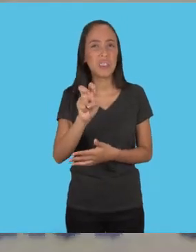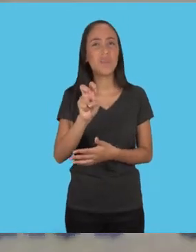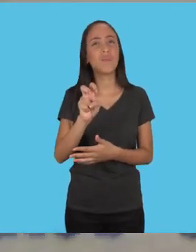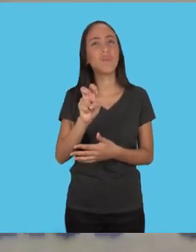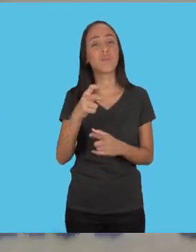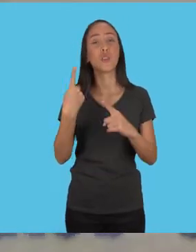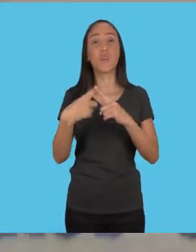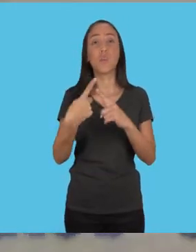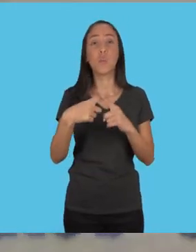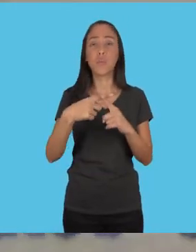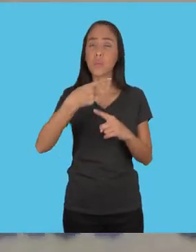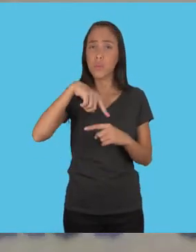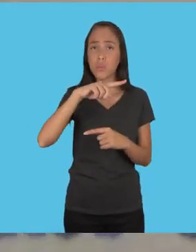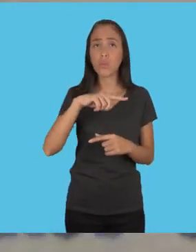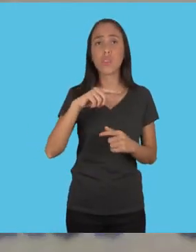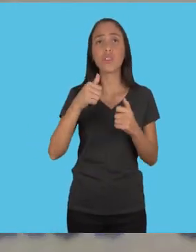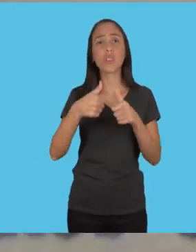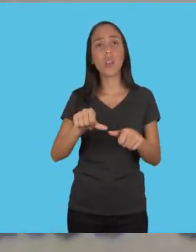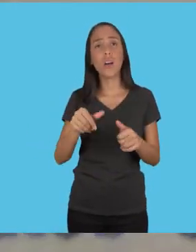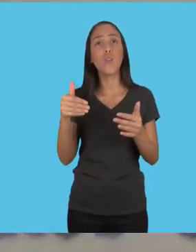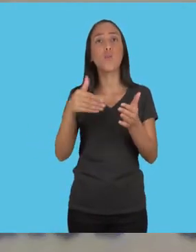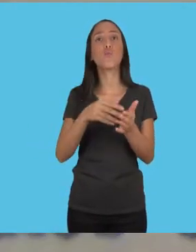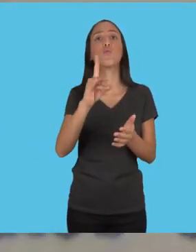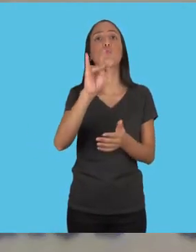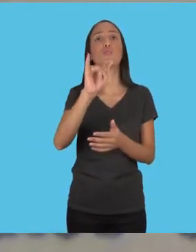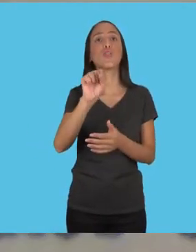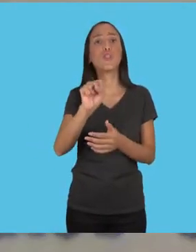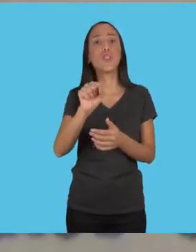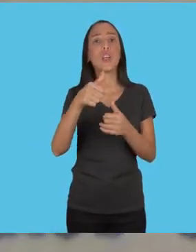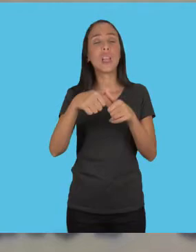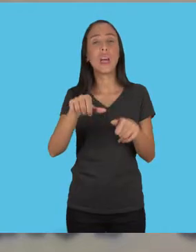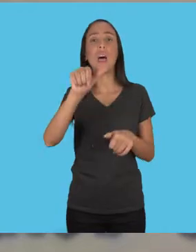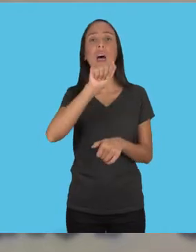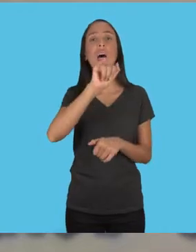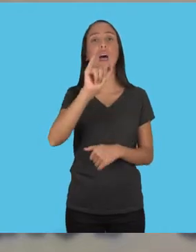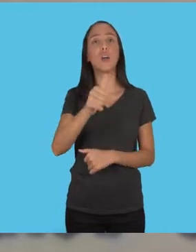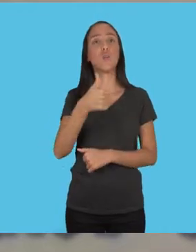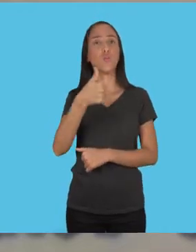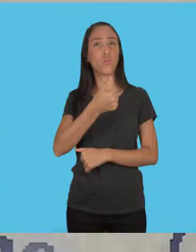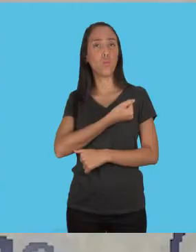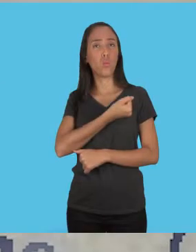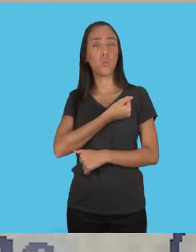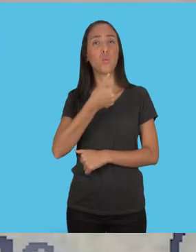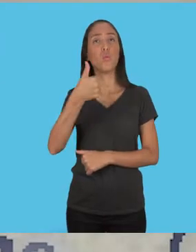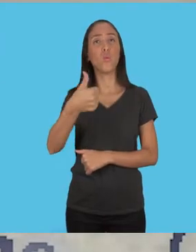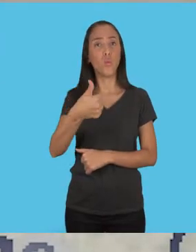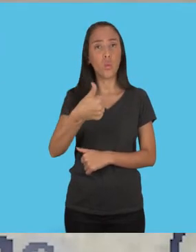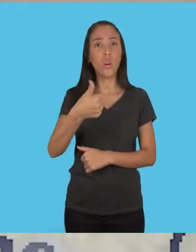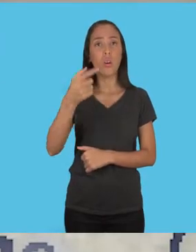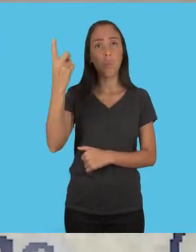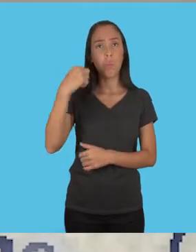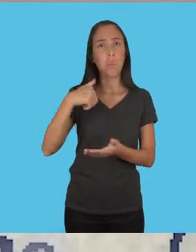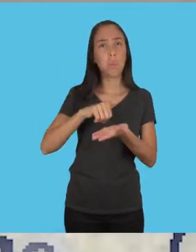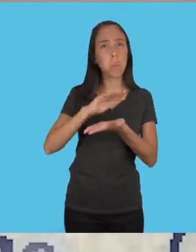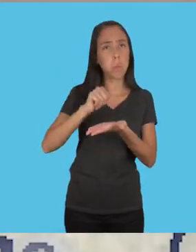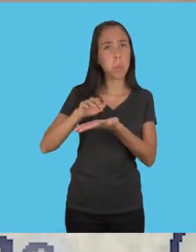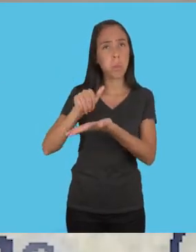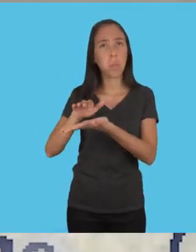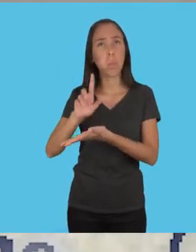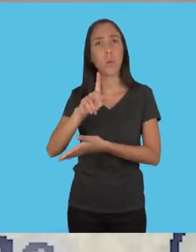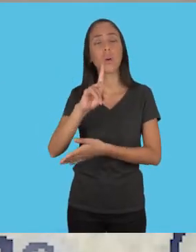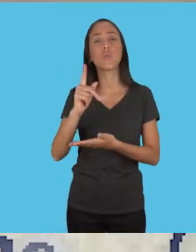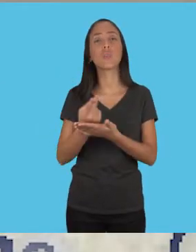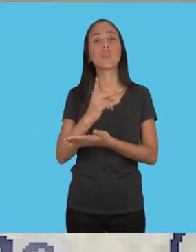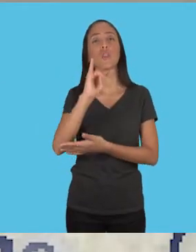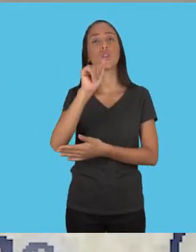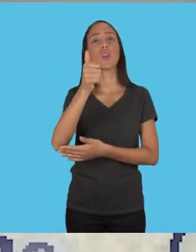fomos demitidos nos últimos dias da vigência do ato institucional número 1, que foi em 12 de dezembro.